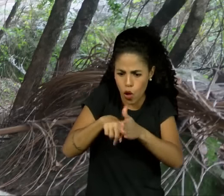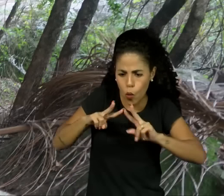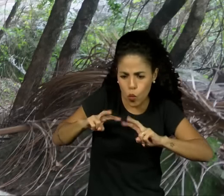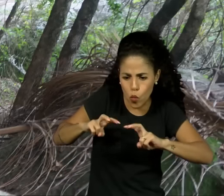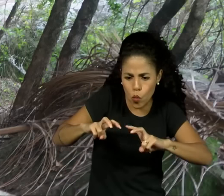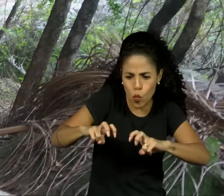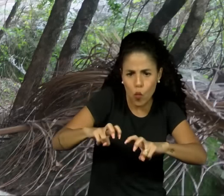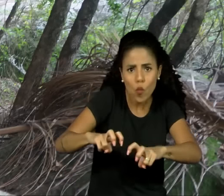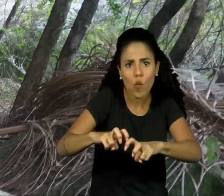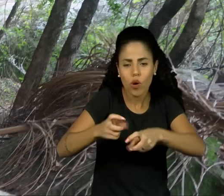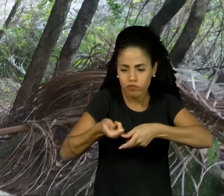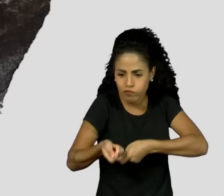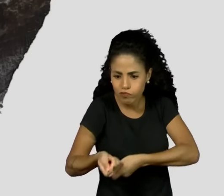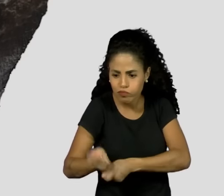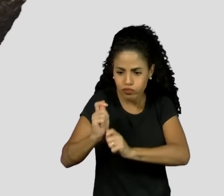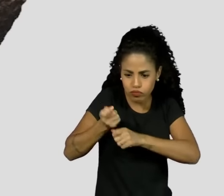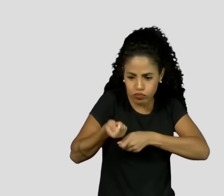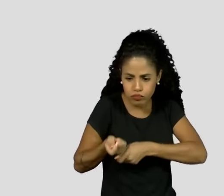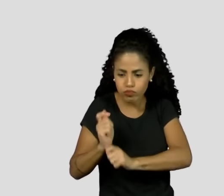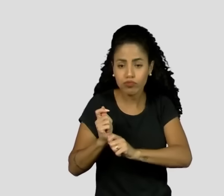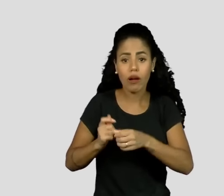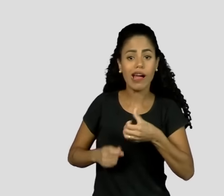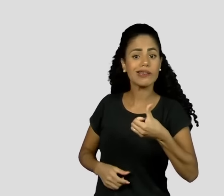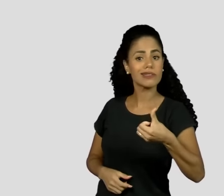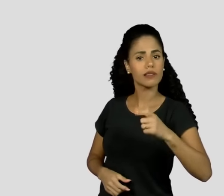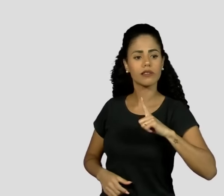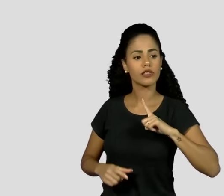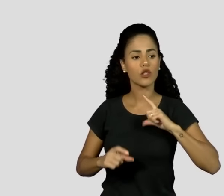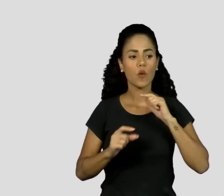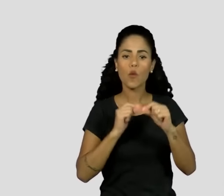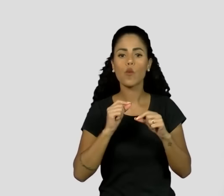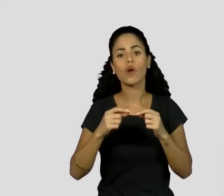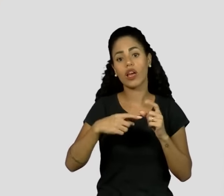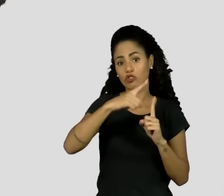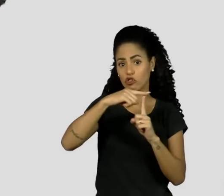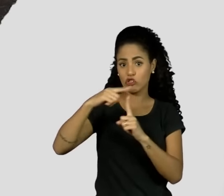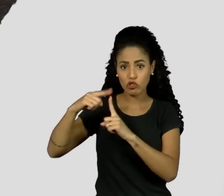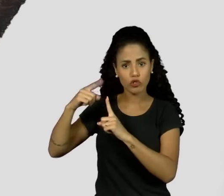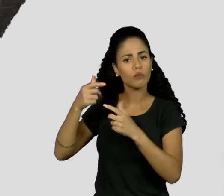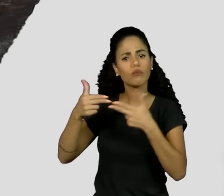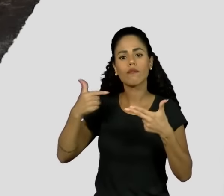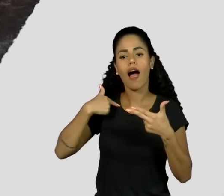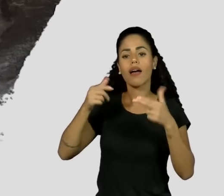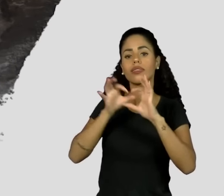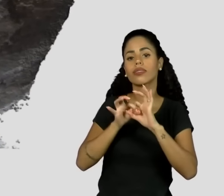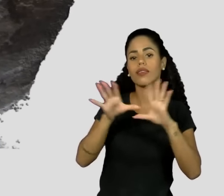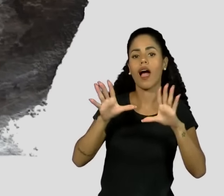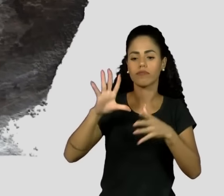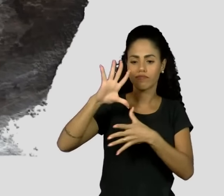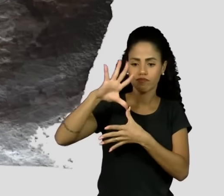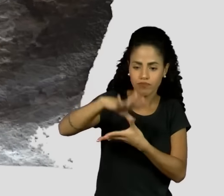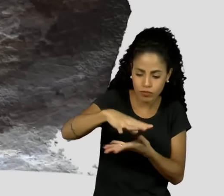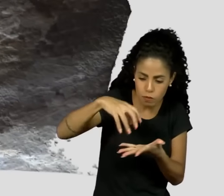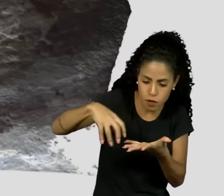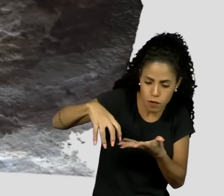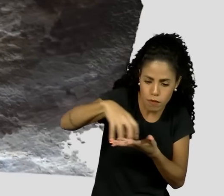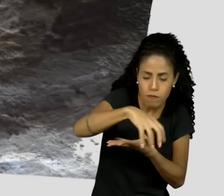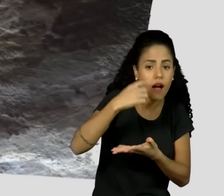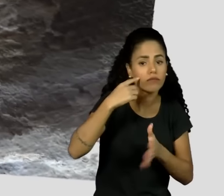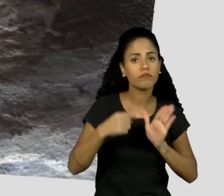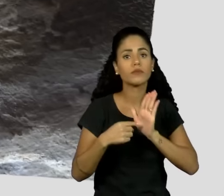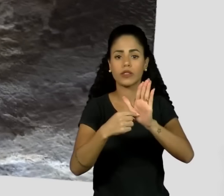pesquisadores envolvidos no projeto e 6 contam com modelos tridimensionais, disponibilizados no mapa interativo, além